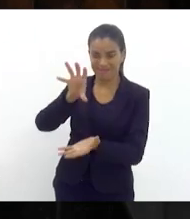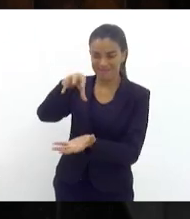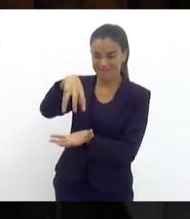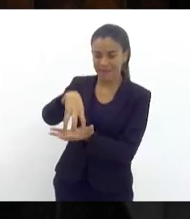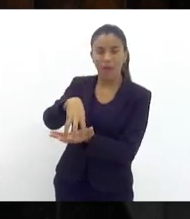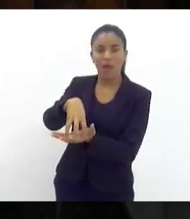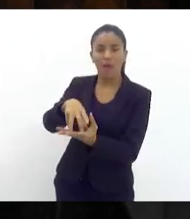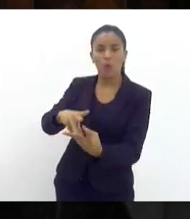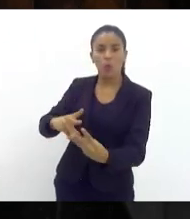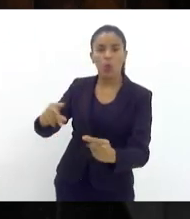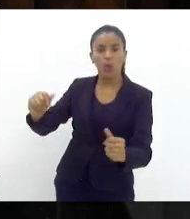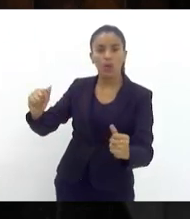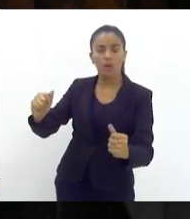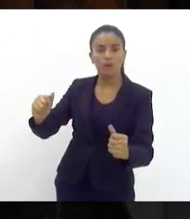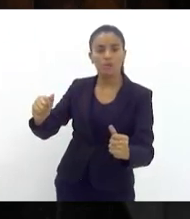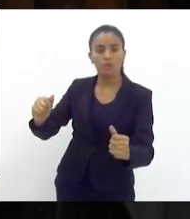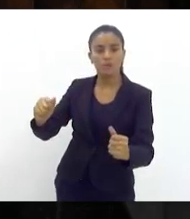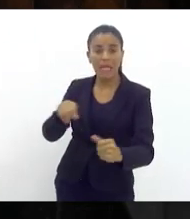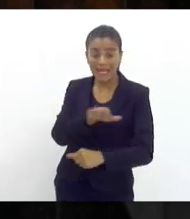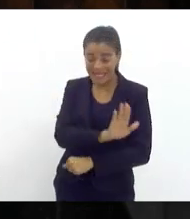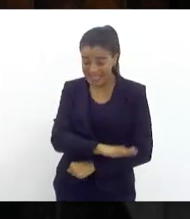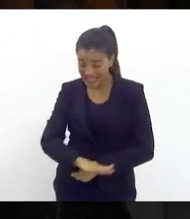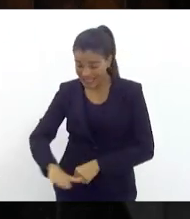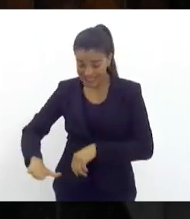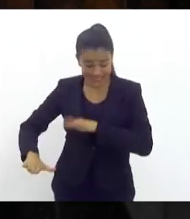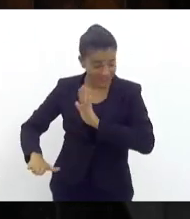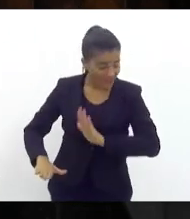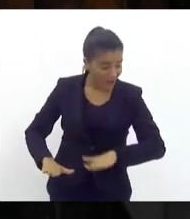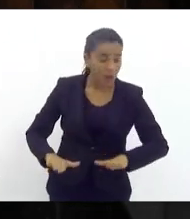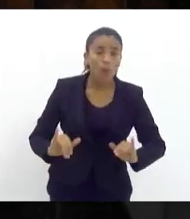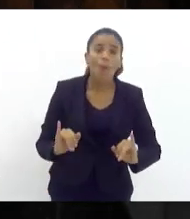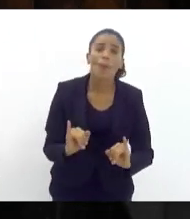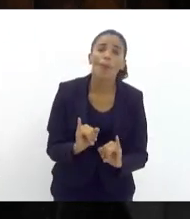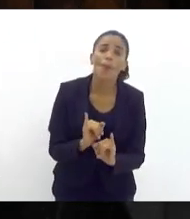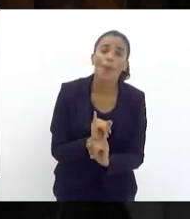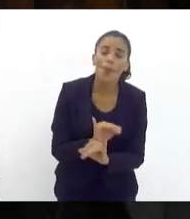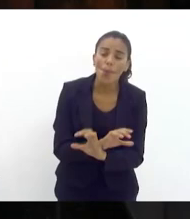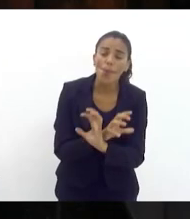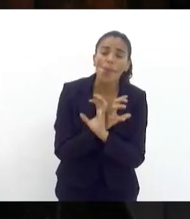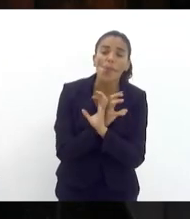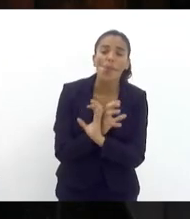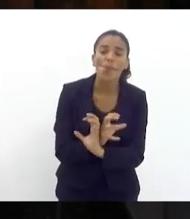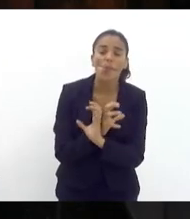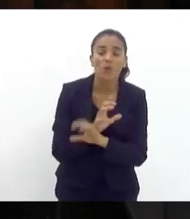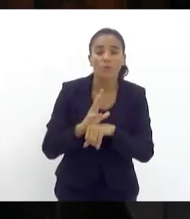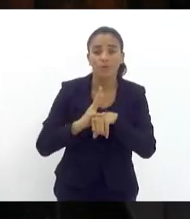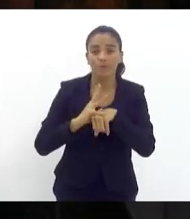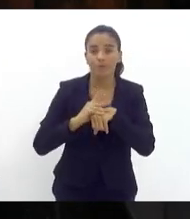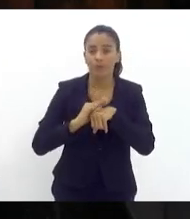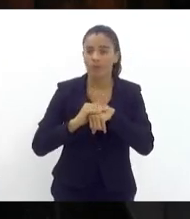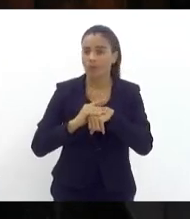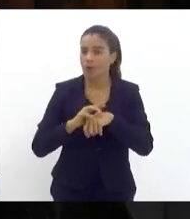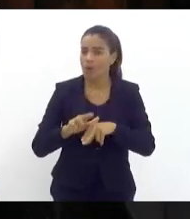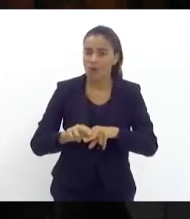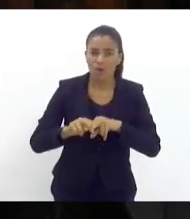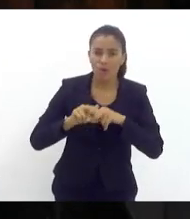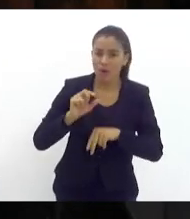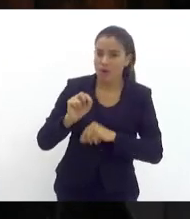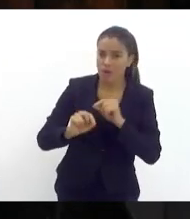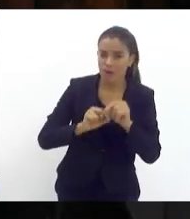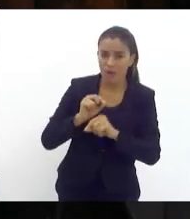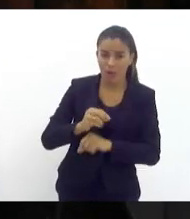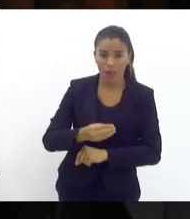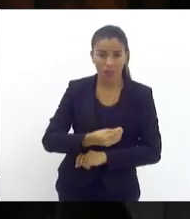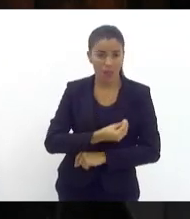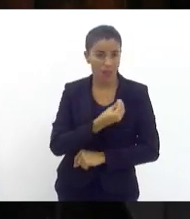destruída crianças magérrimas doentes tudo derivado da presença do